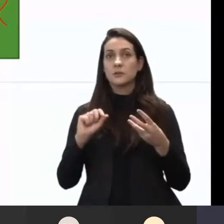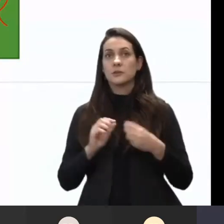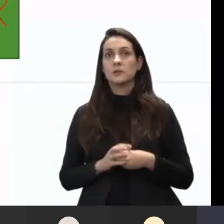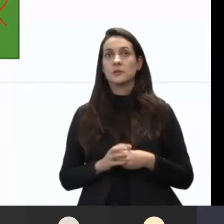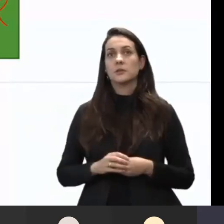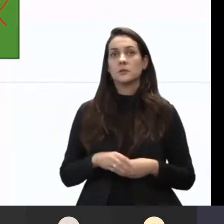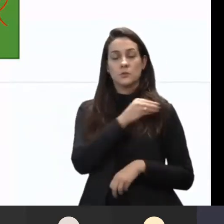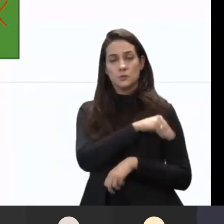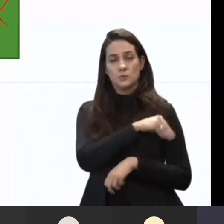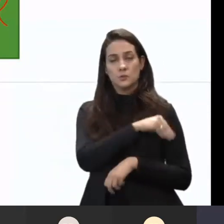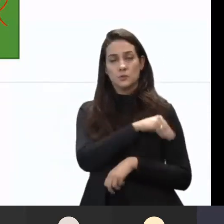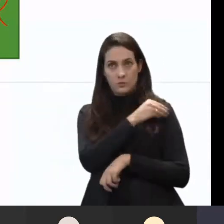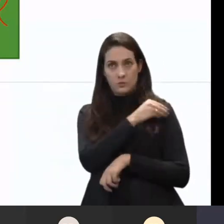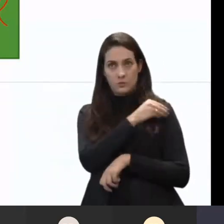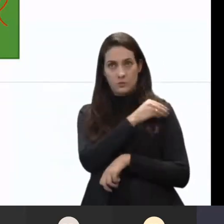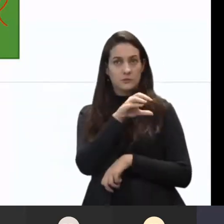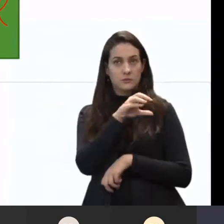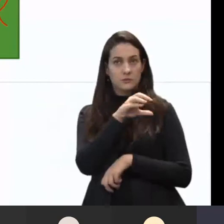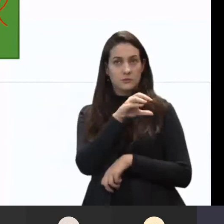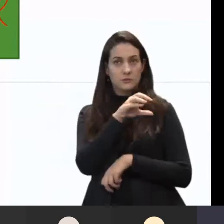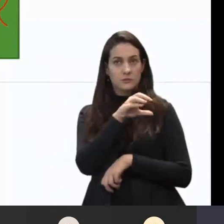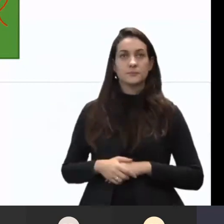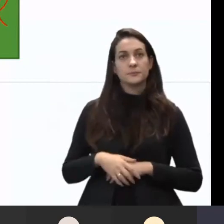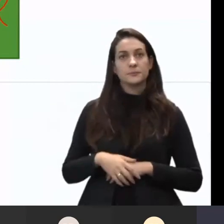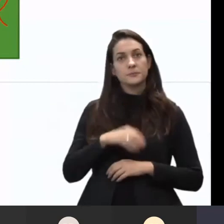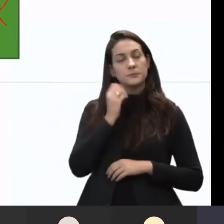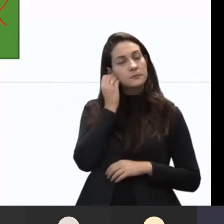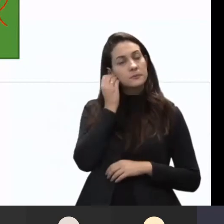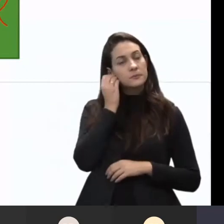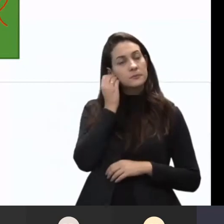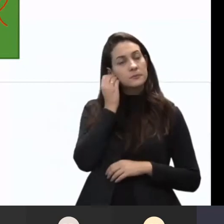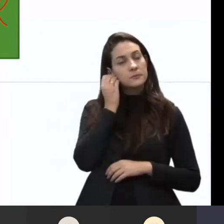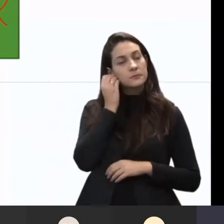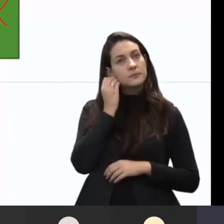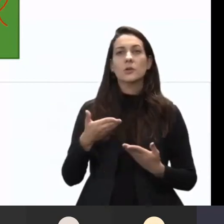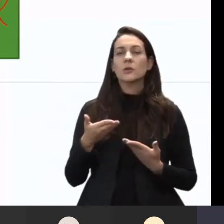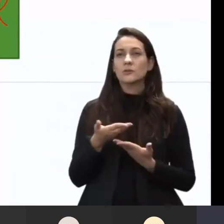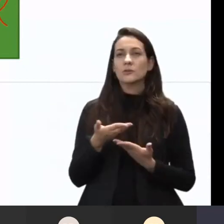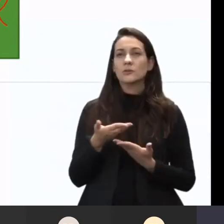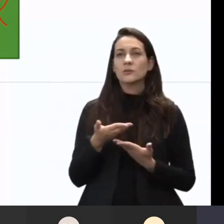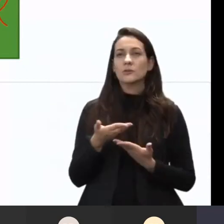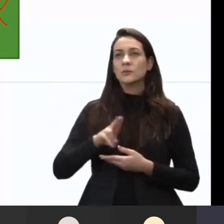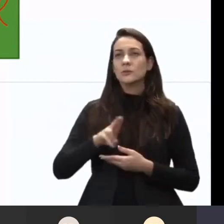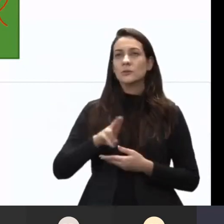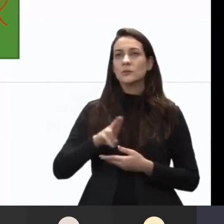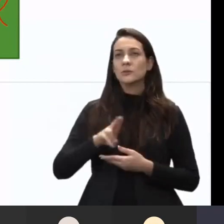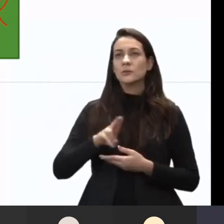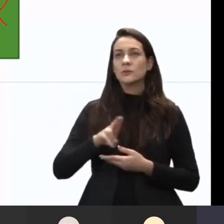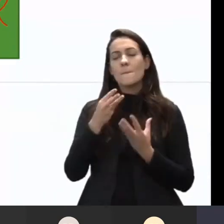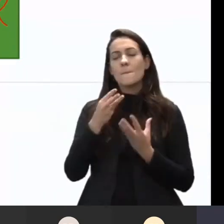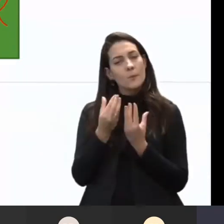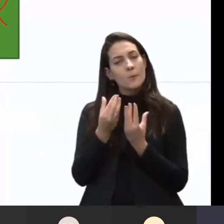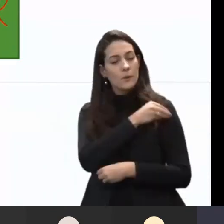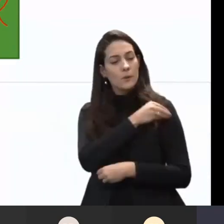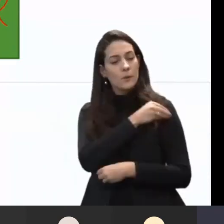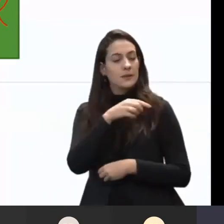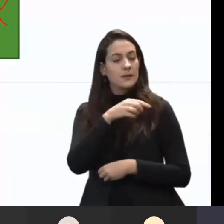número 2. O número 2 é o álcool 70. Nós utilizamos muito o álcool 70 como